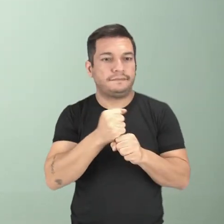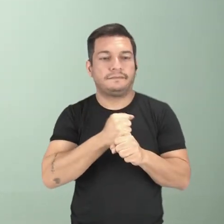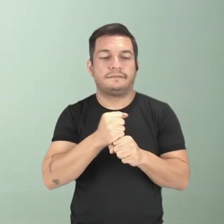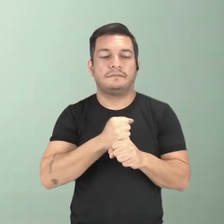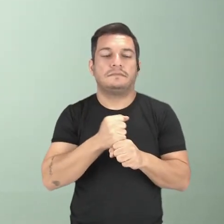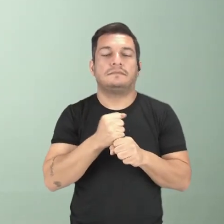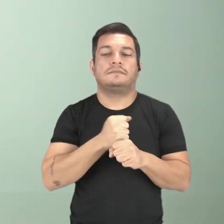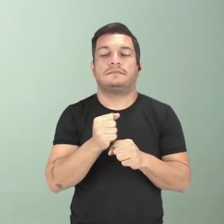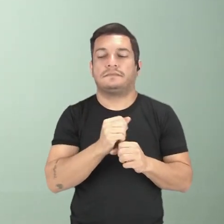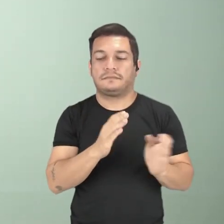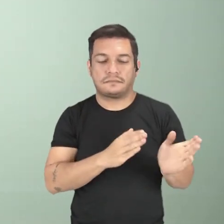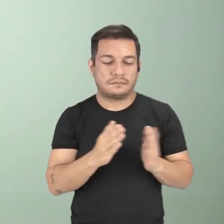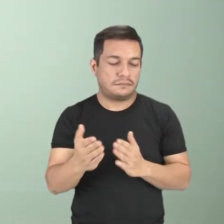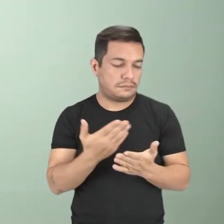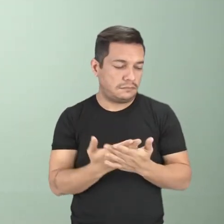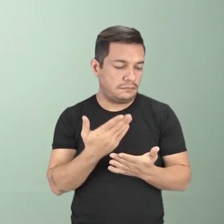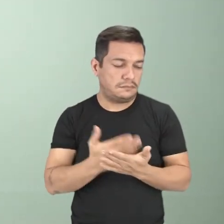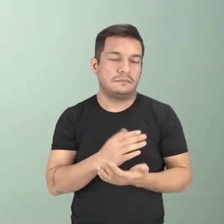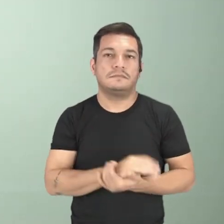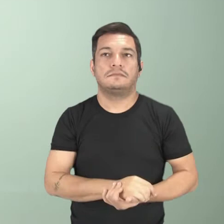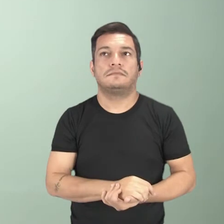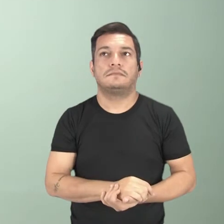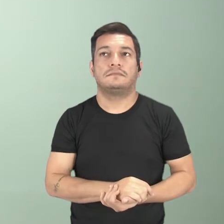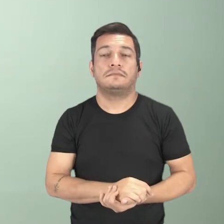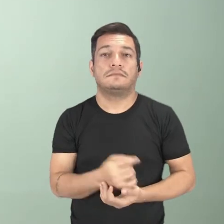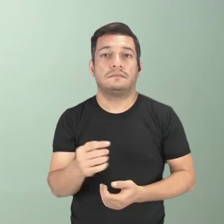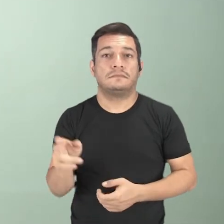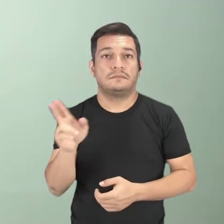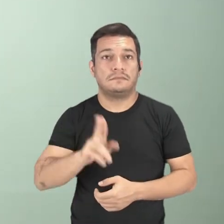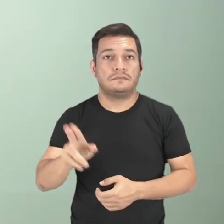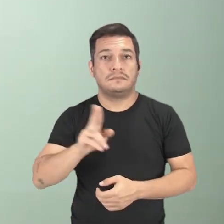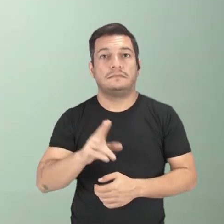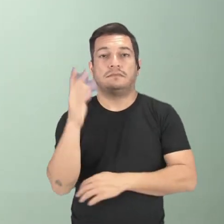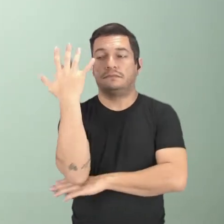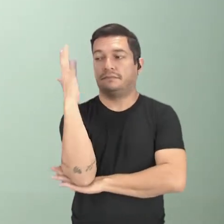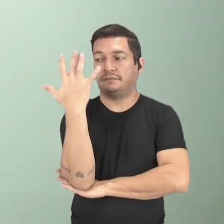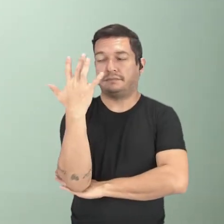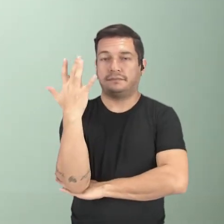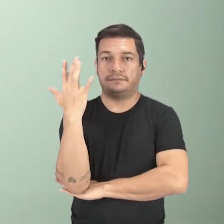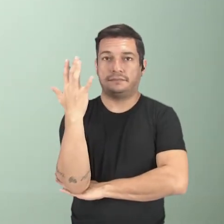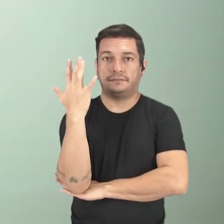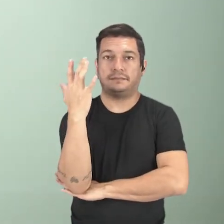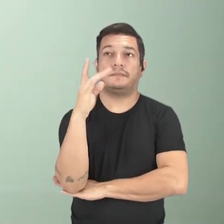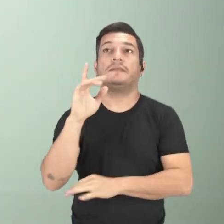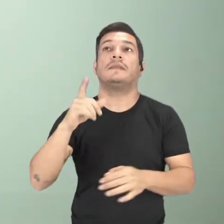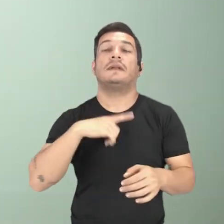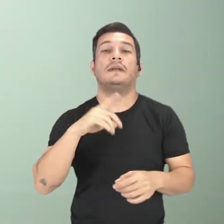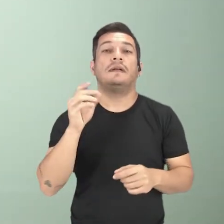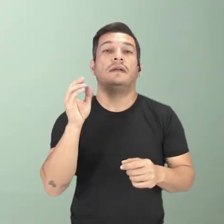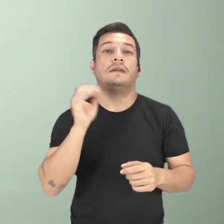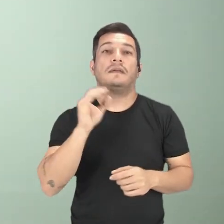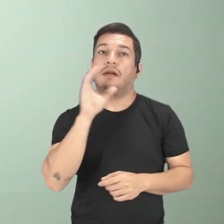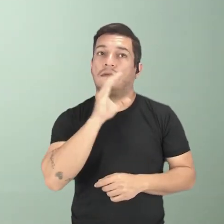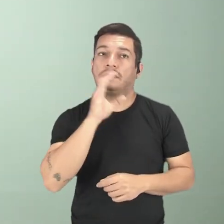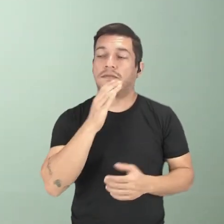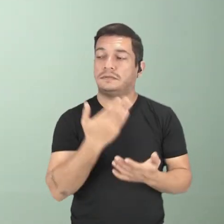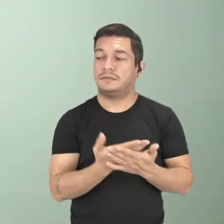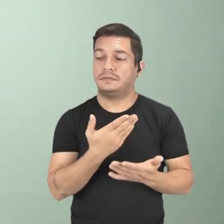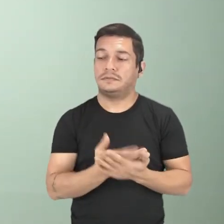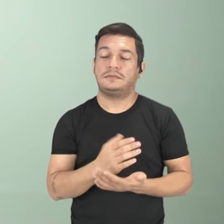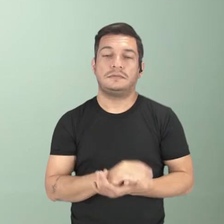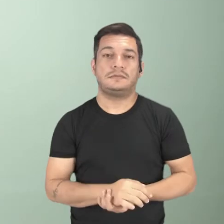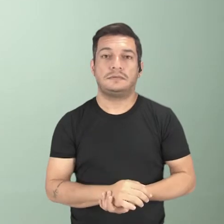concluir durante a vida dele esse estudo. Então, usando as plantas e essas ervilhas de cheiro, ele aumentou essa velocidade do estudo, tudo